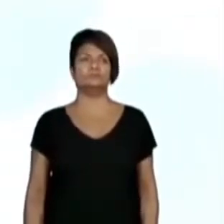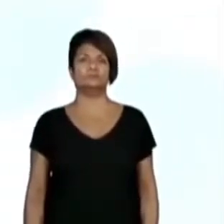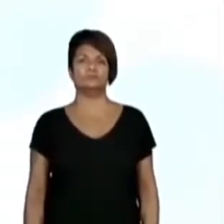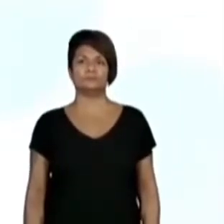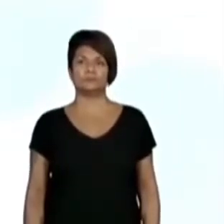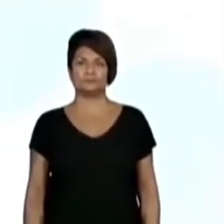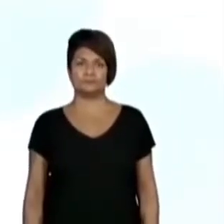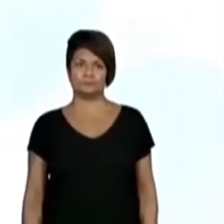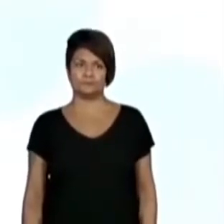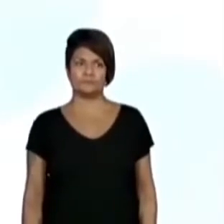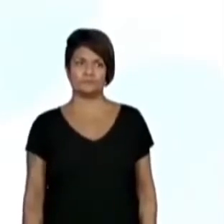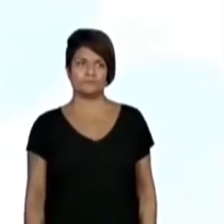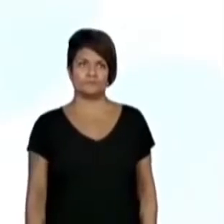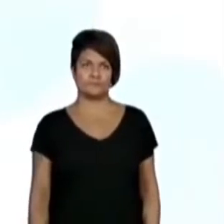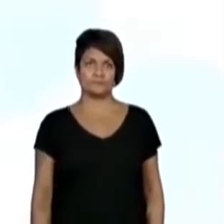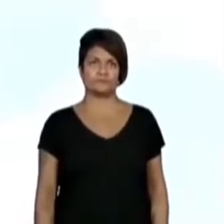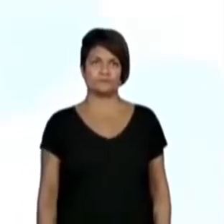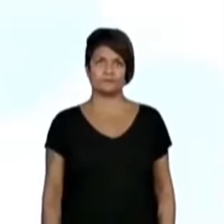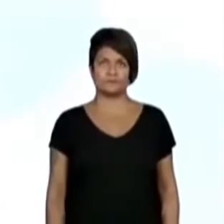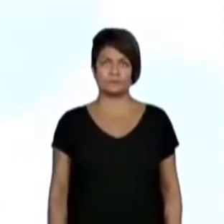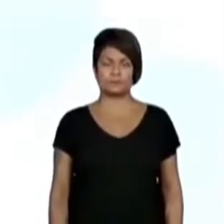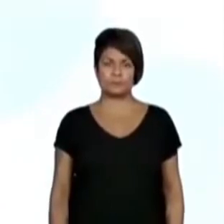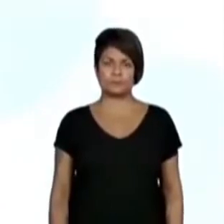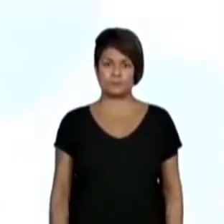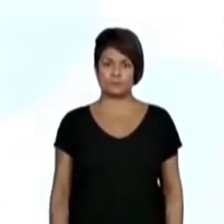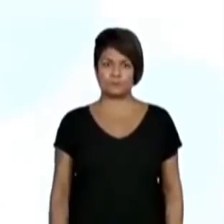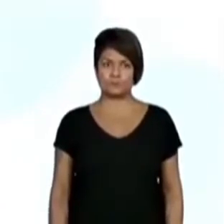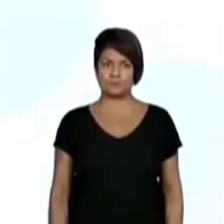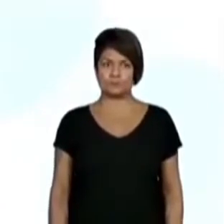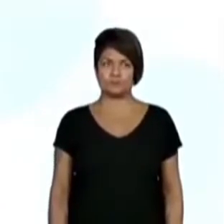Nós temos na tela,